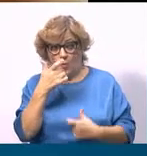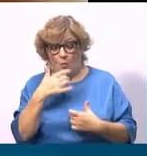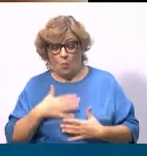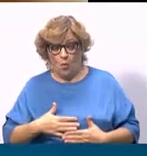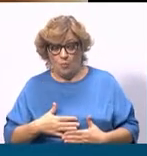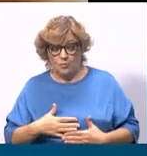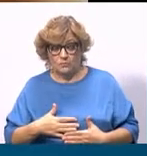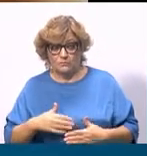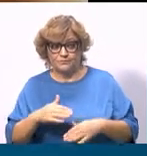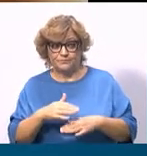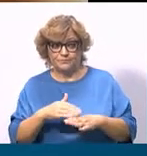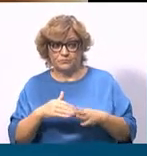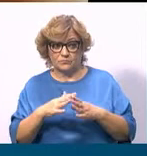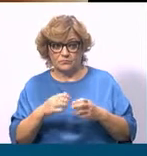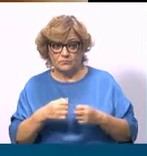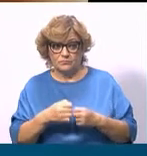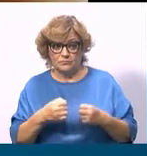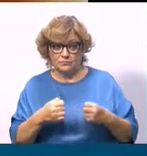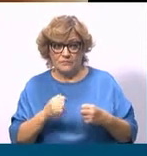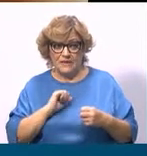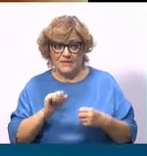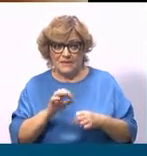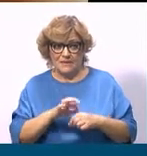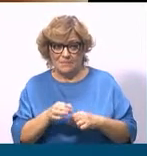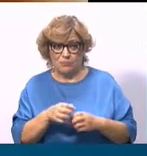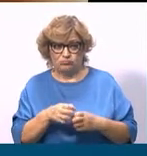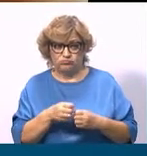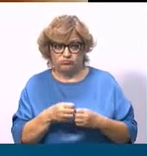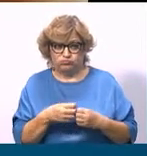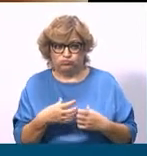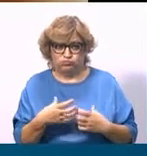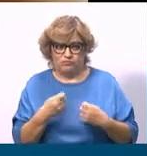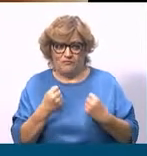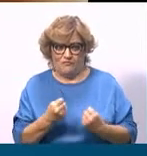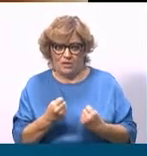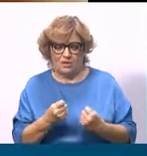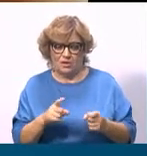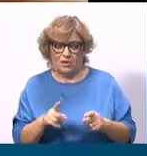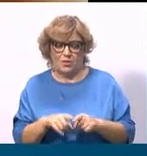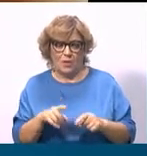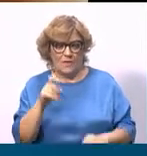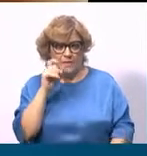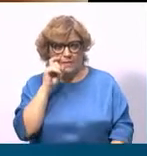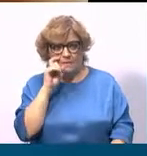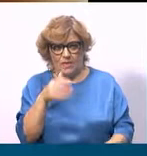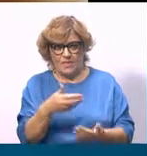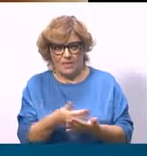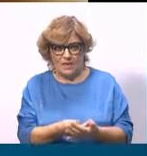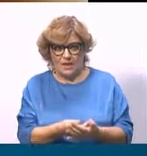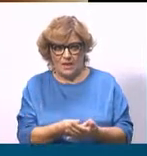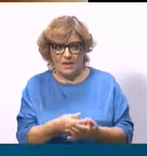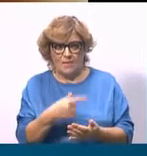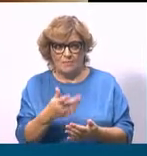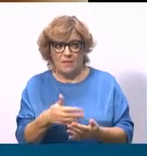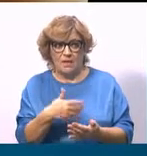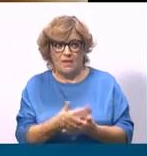defesa, faz engrossamento da queratina da pele, engrossa, e no fundo é uma questão de defesa. Portanto, vai engrossar, mas depois